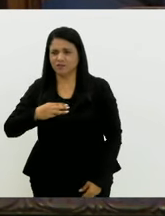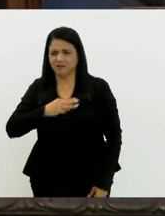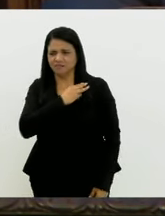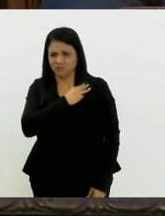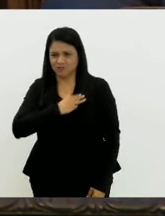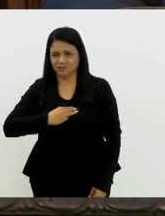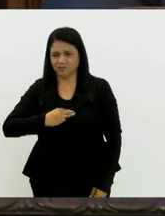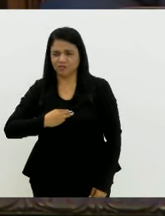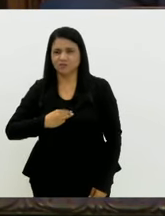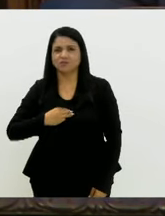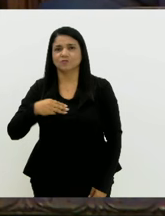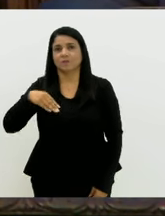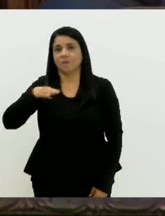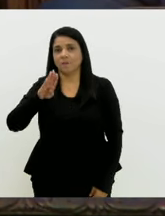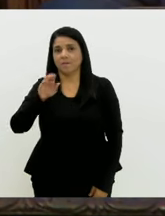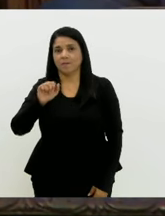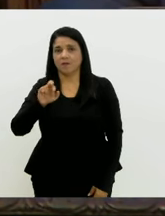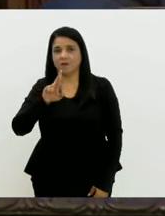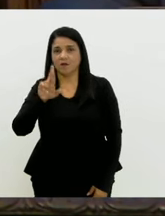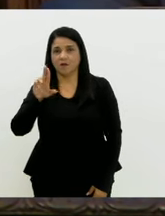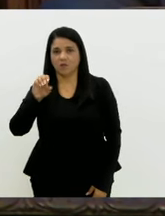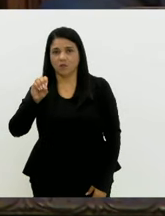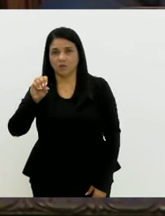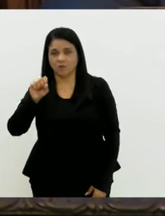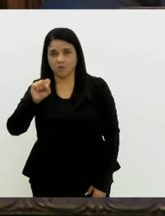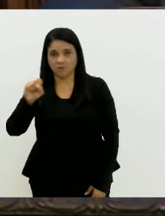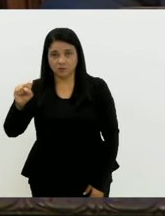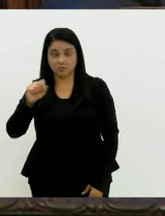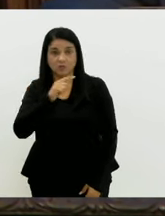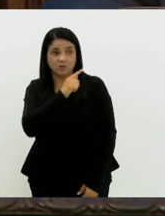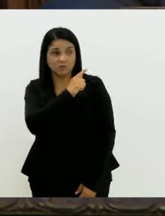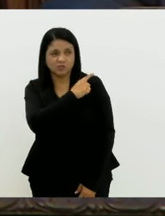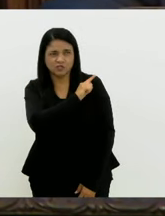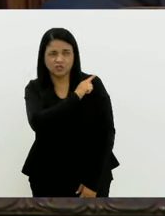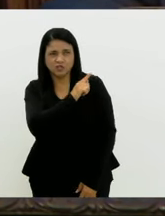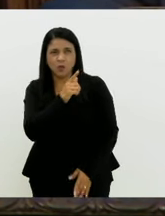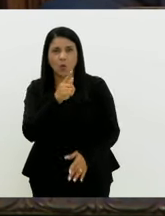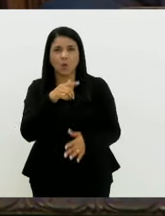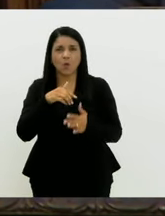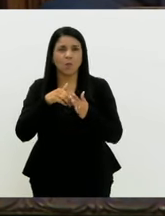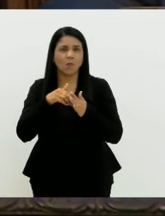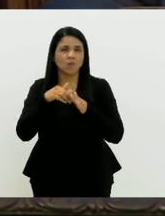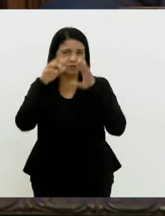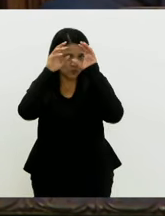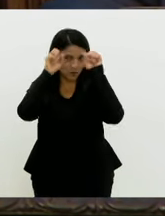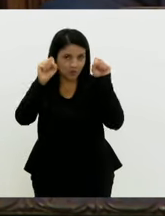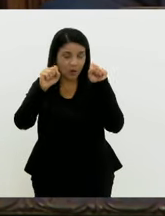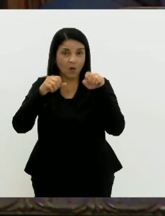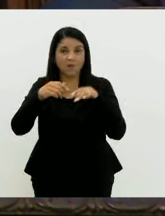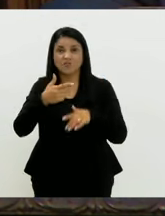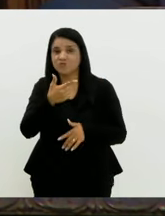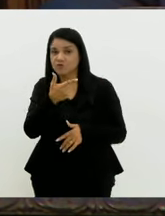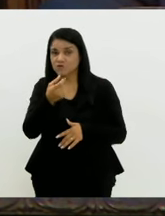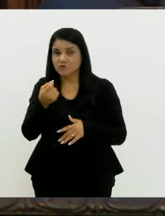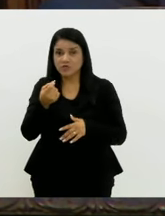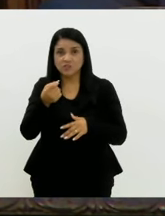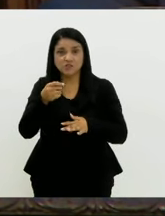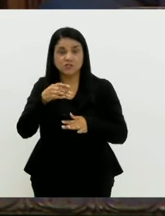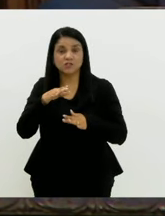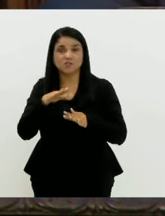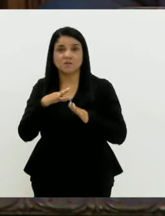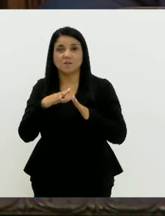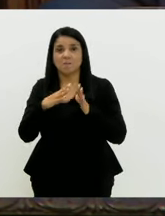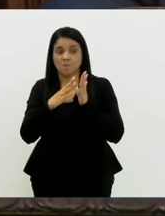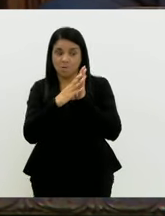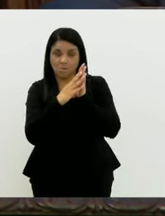gestão com o tribunal entre os 20 mais modernos tribunais do país. E por que